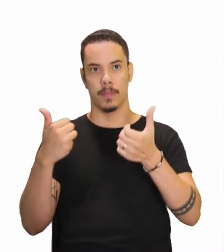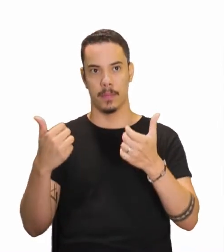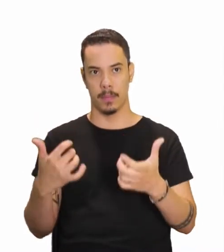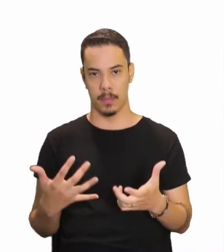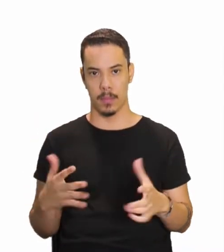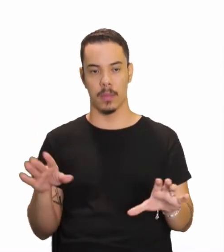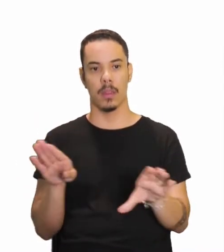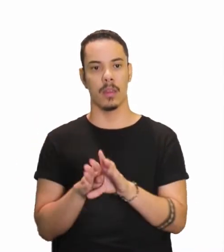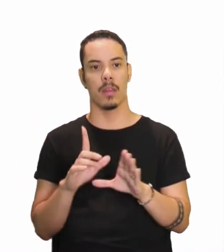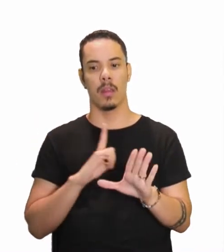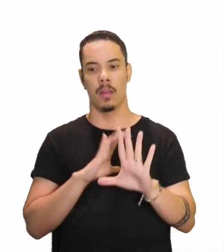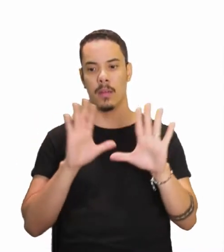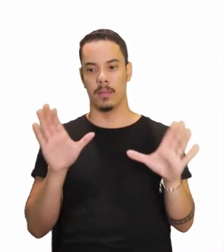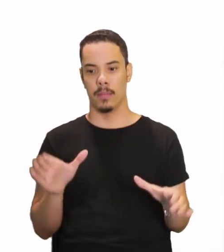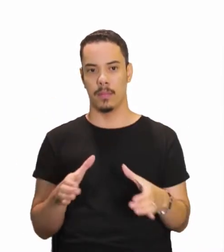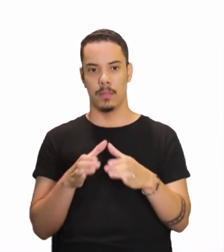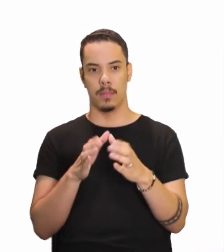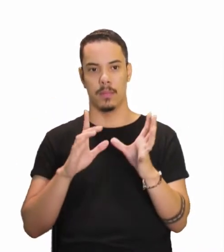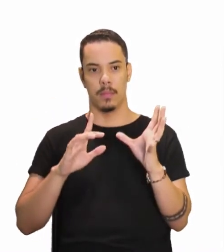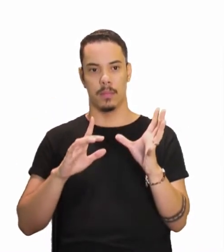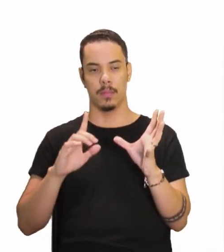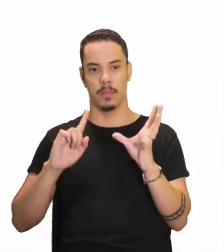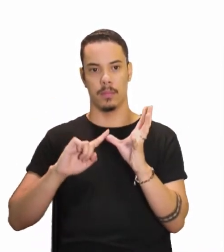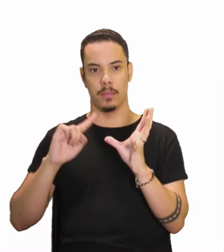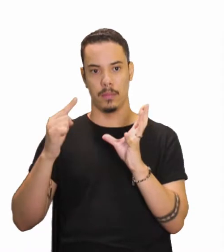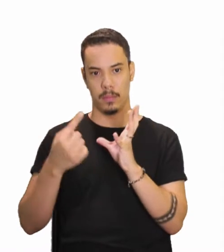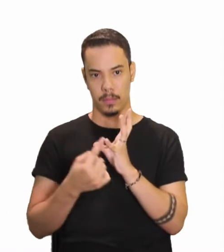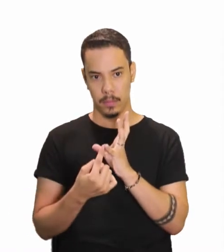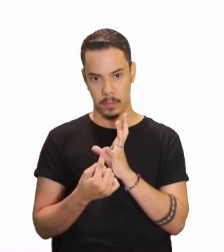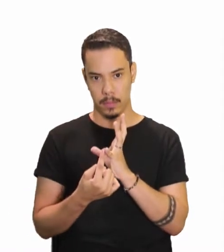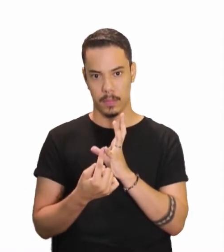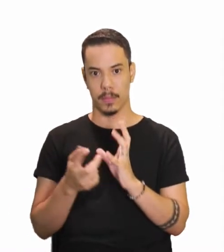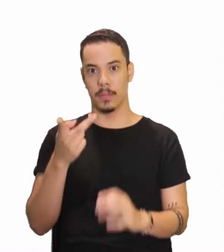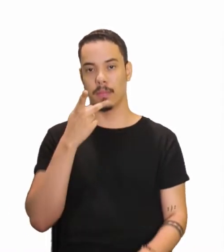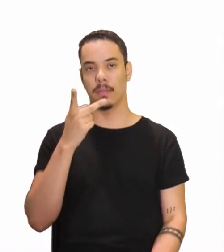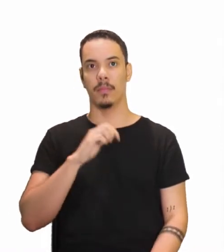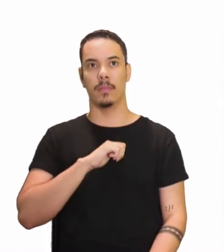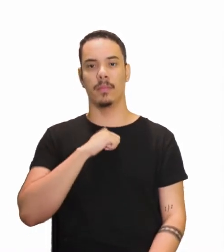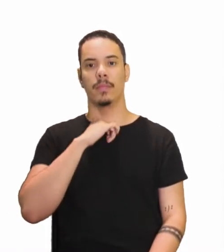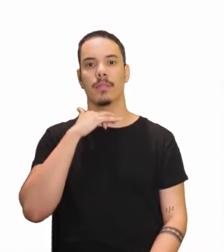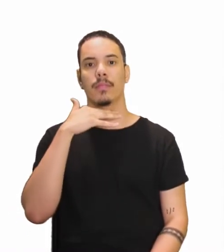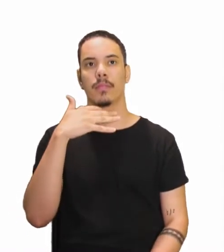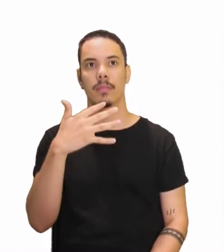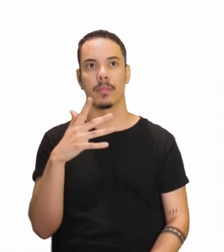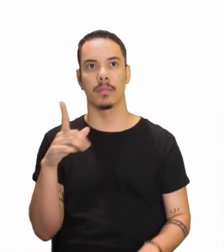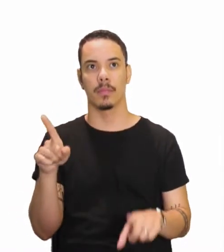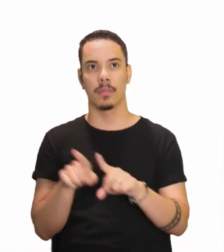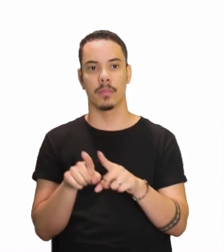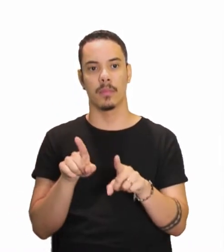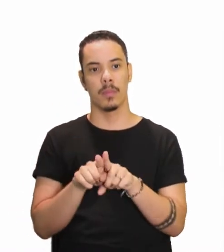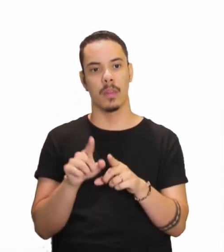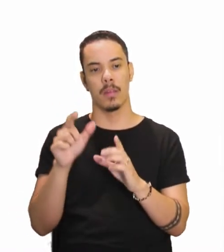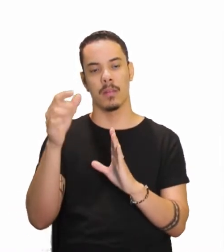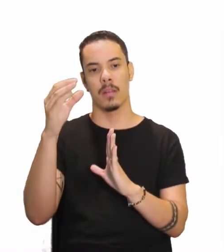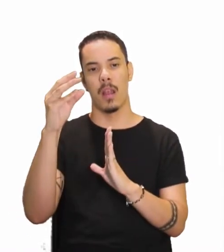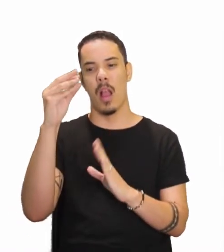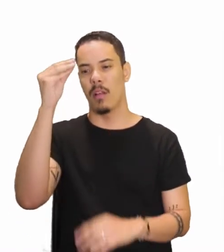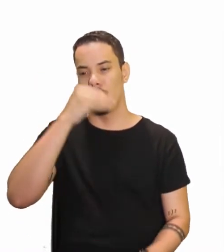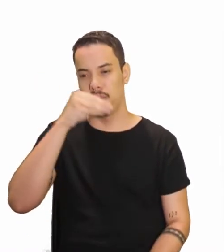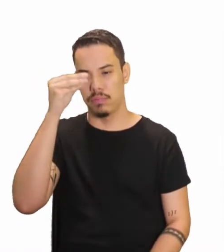eles têm uma classificação das vogais, que são as faladas com maior intensidade, e as semivogais, que são